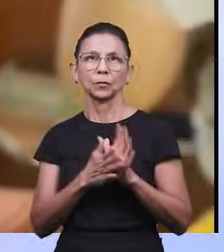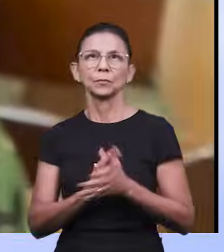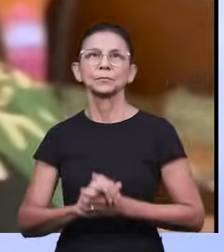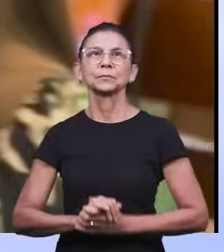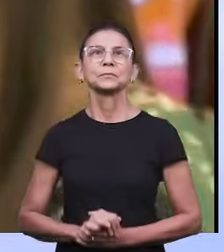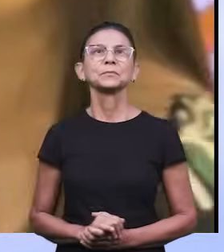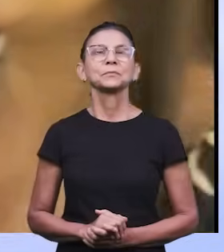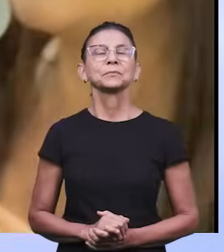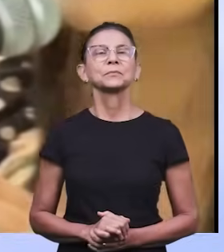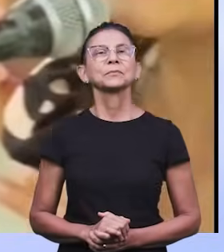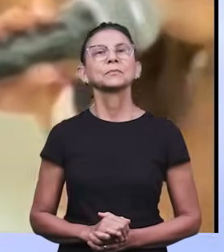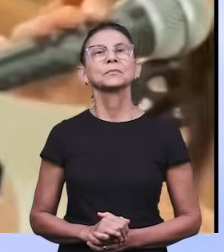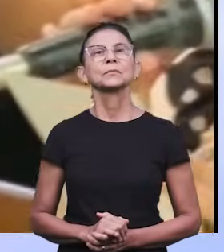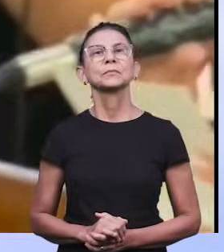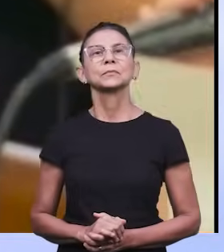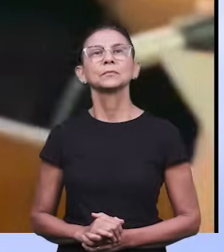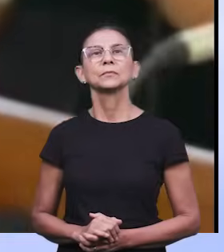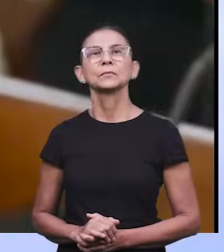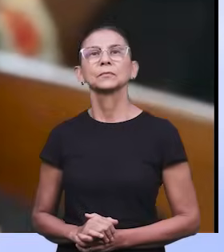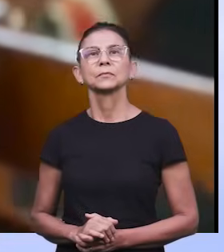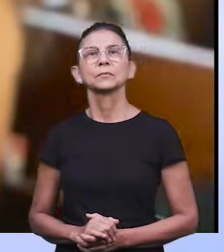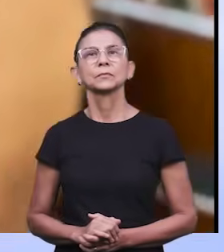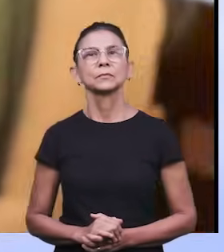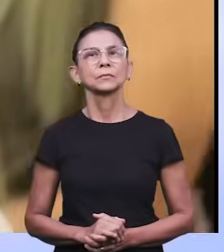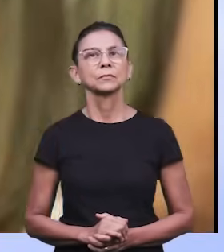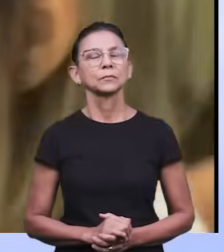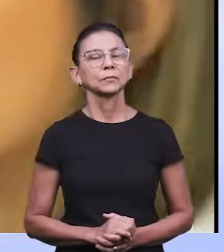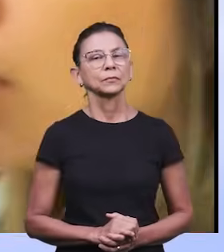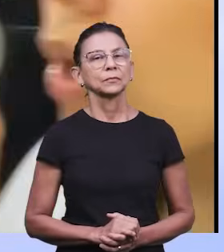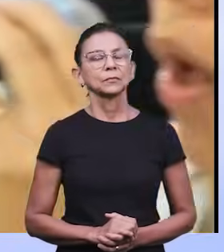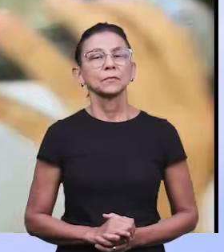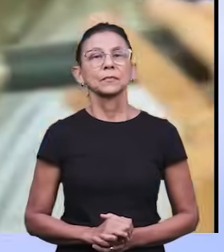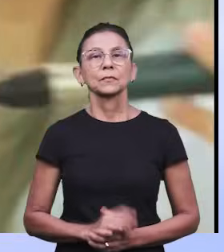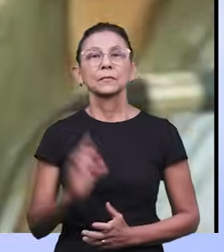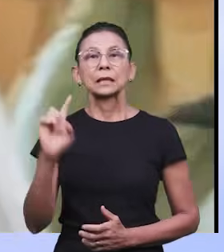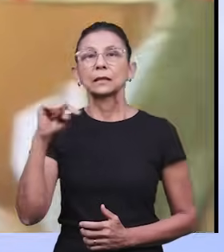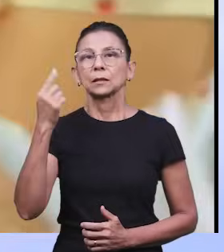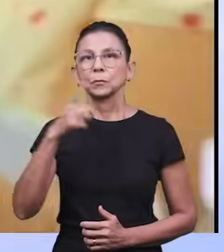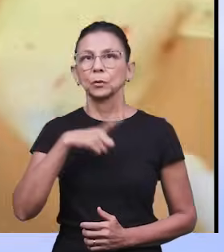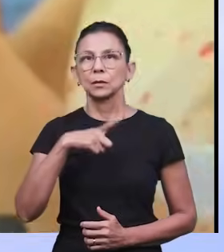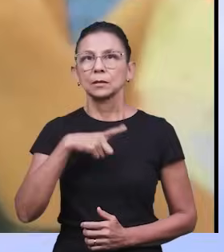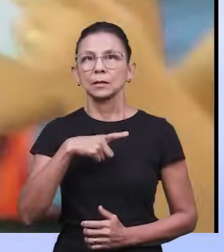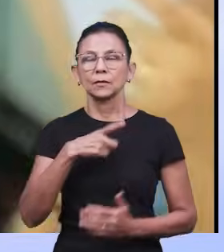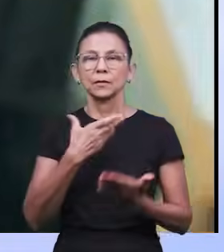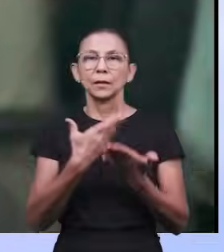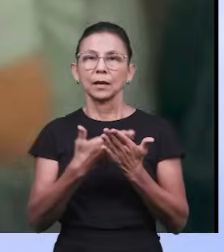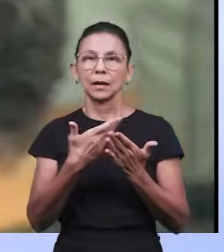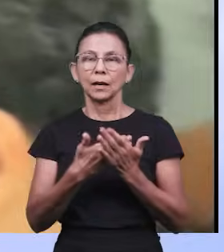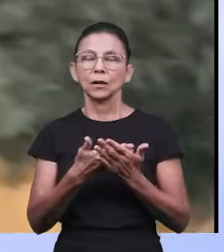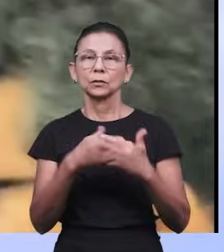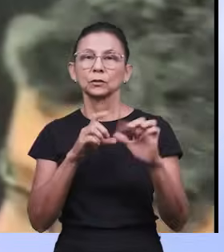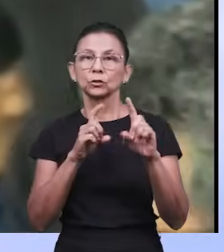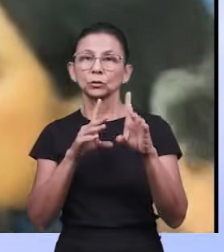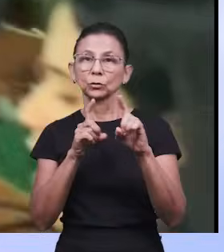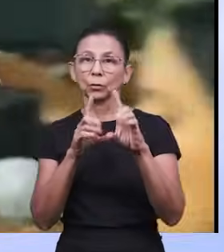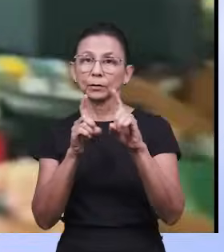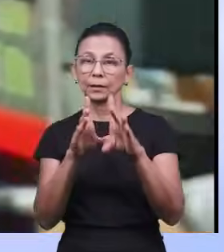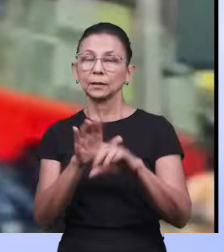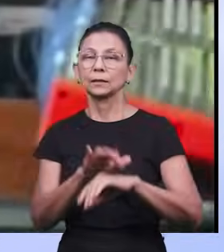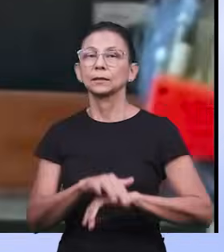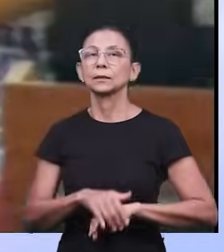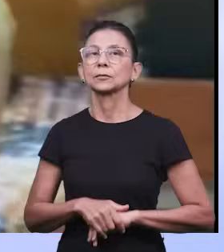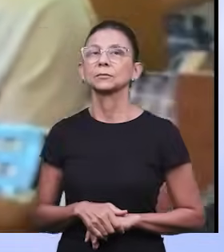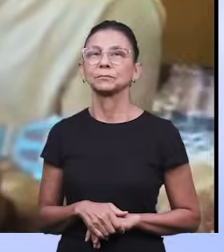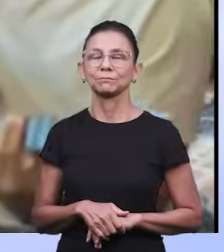louvor da área. Após esse período, os irmãos assistiram às aulas doutrinárias transmitidas pelo Manaim de Domingos Martins, da Igreja